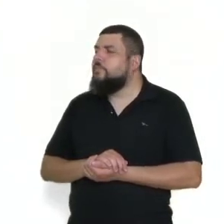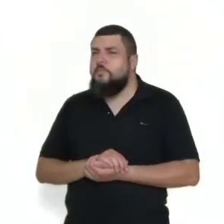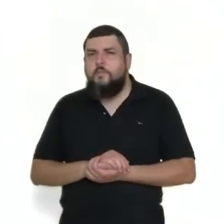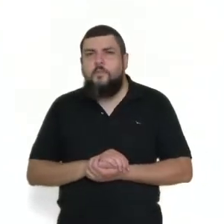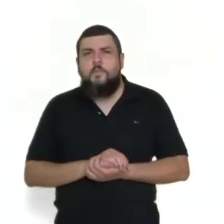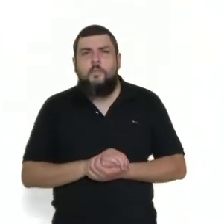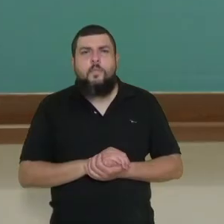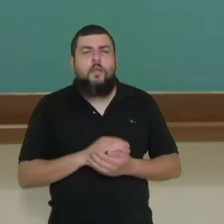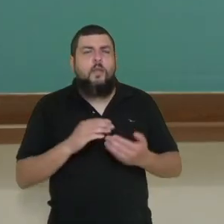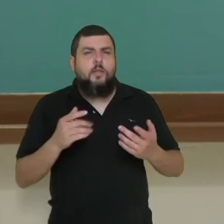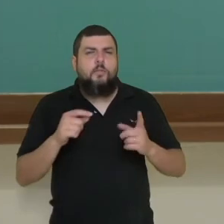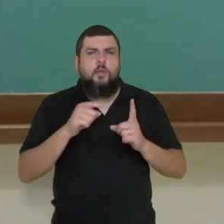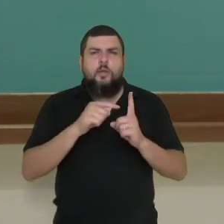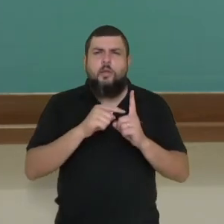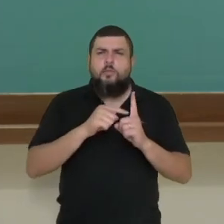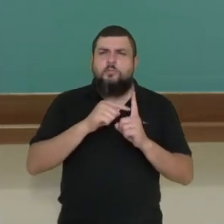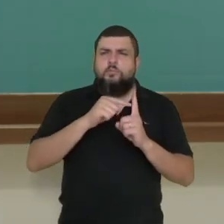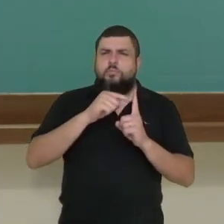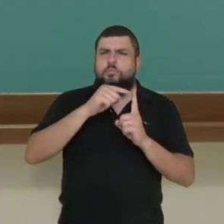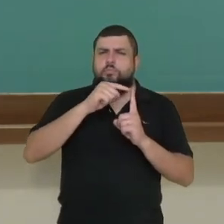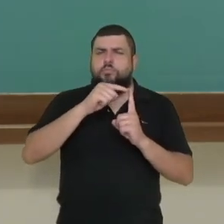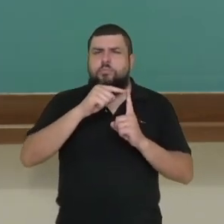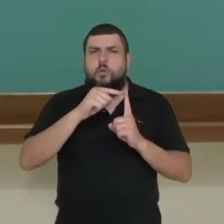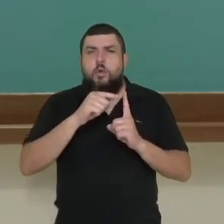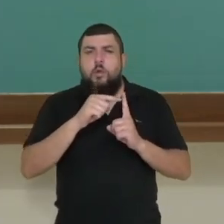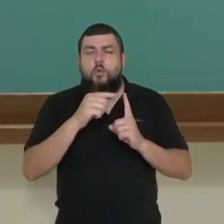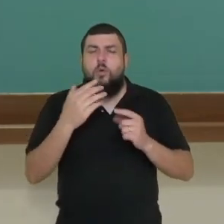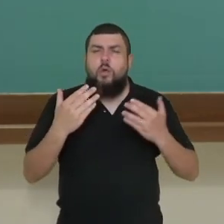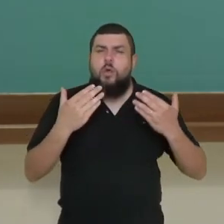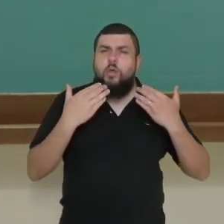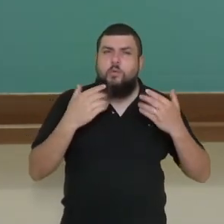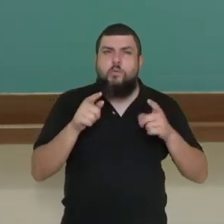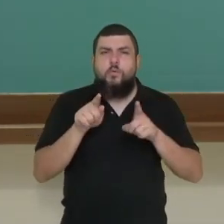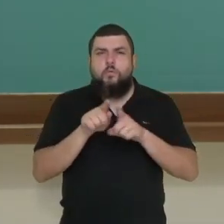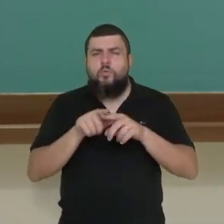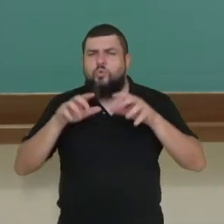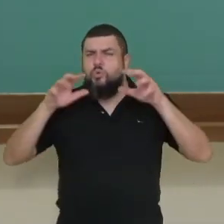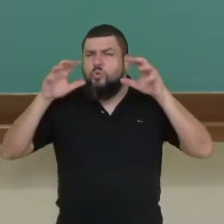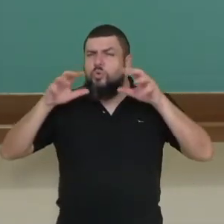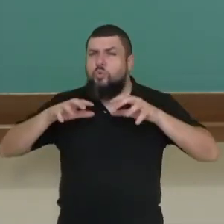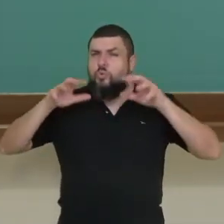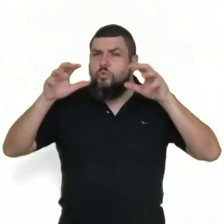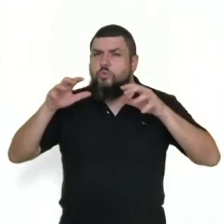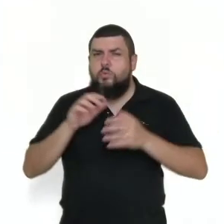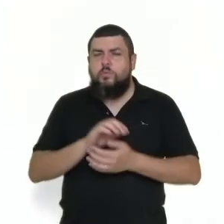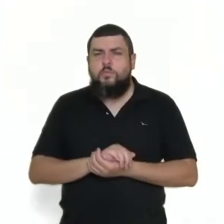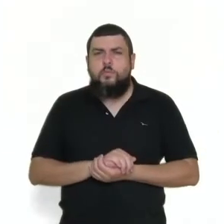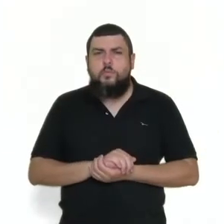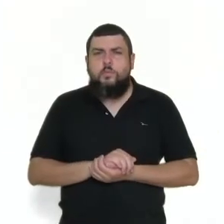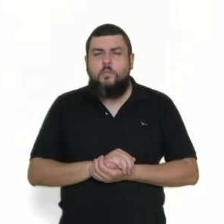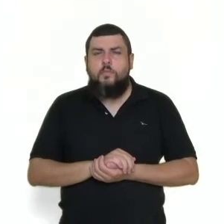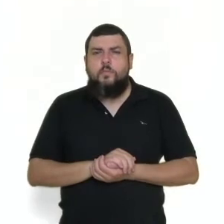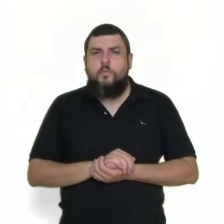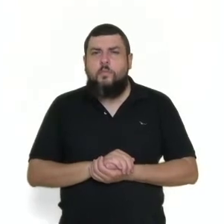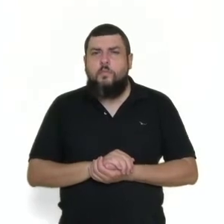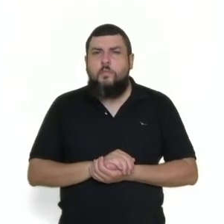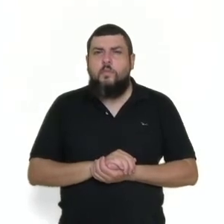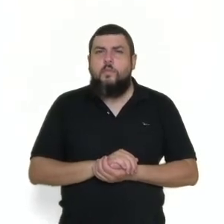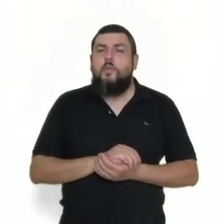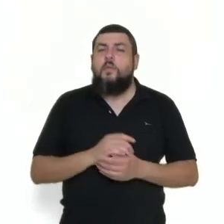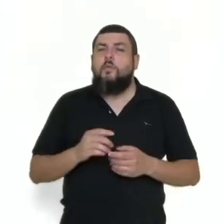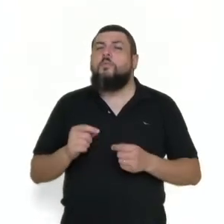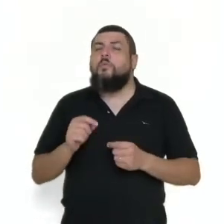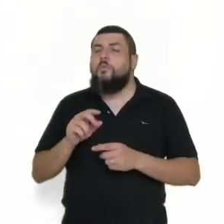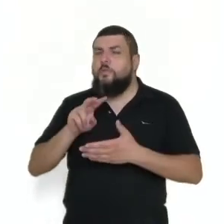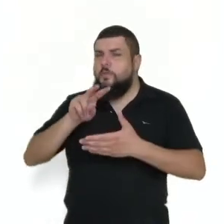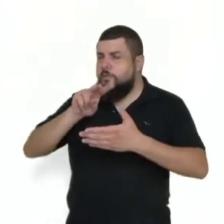seja, temperatura alta e com muita chuva também. Nessa floresta, então, são encontrados também macacos,